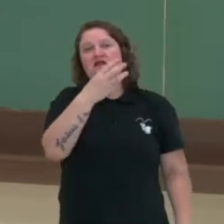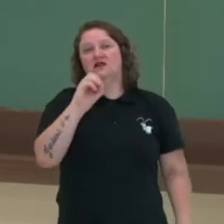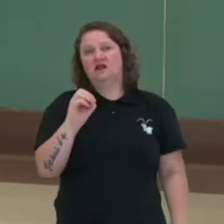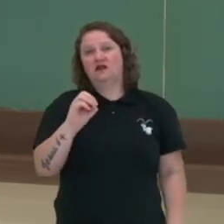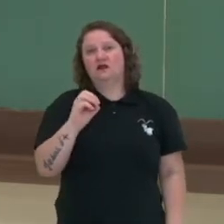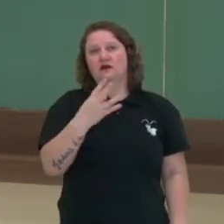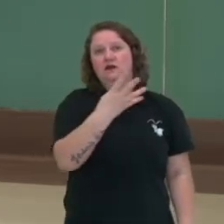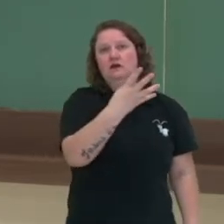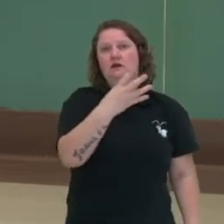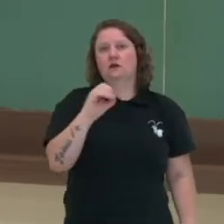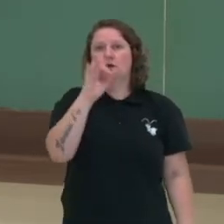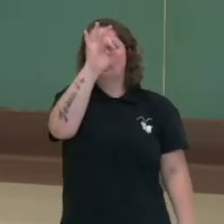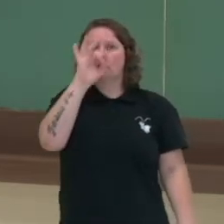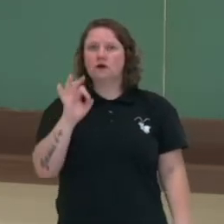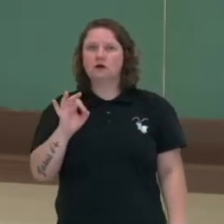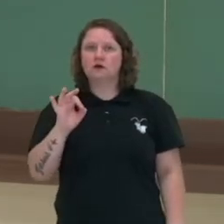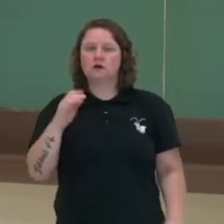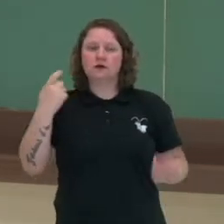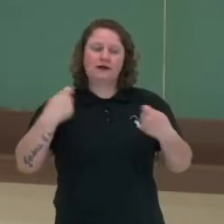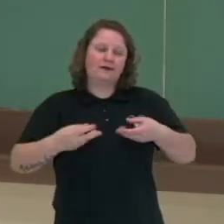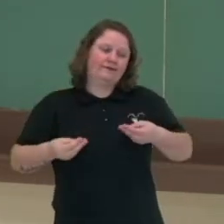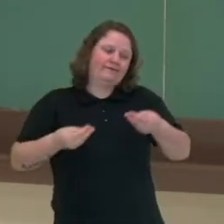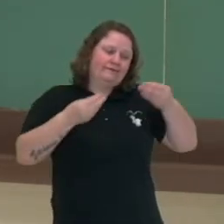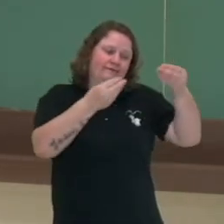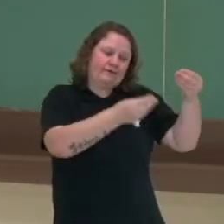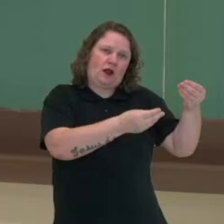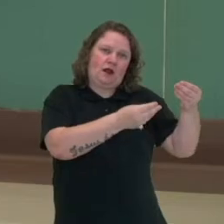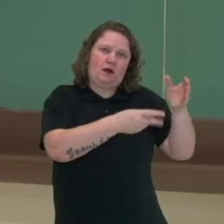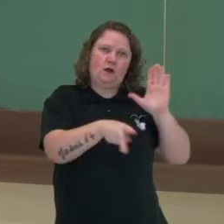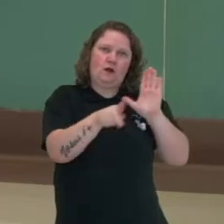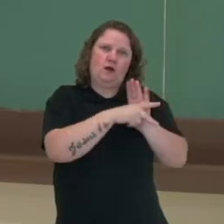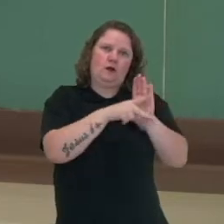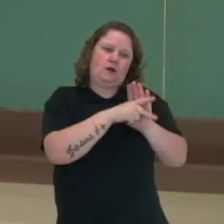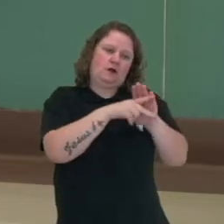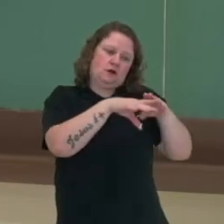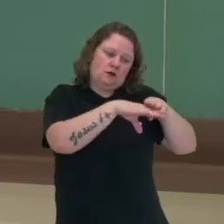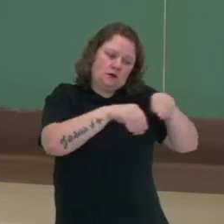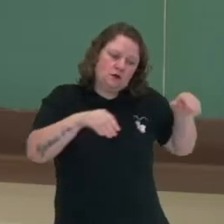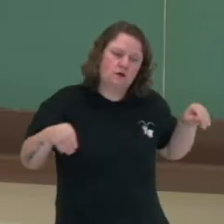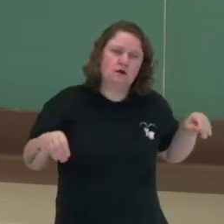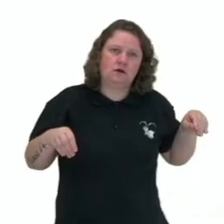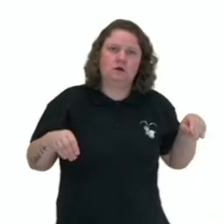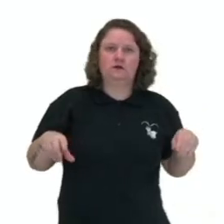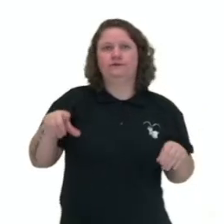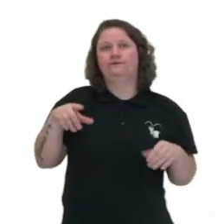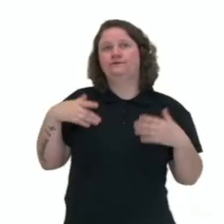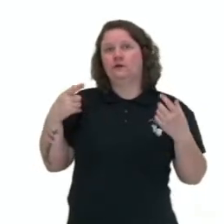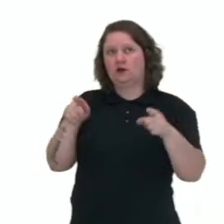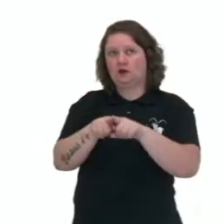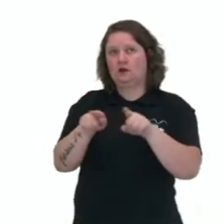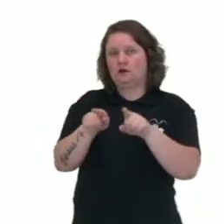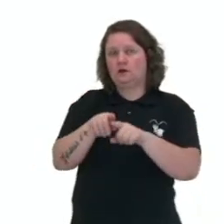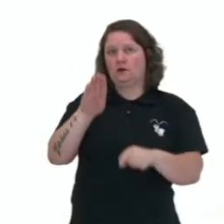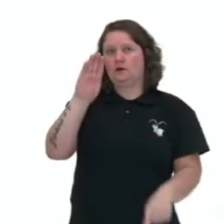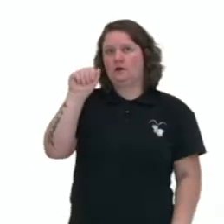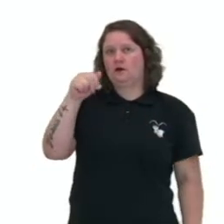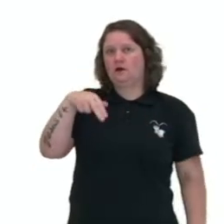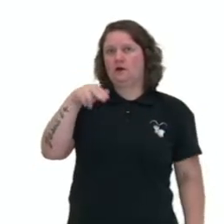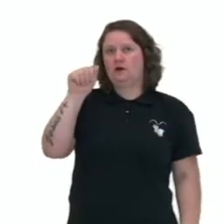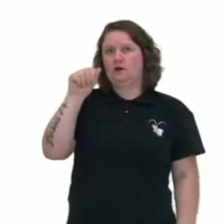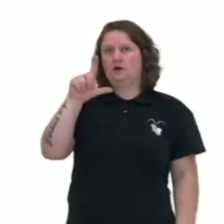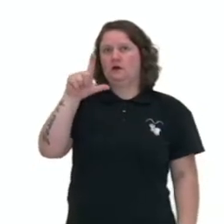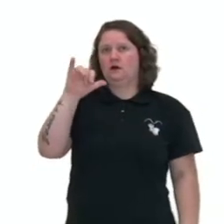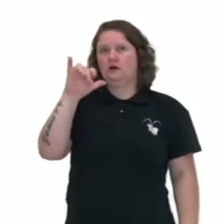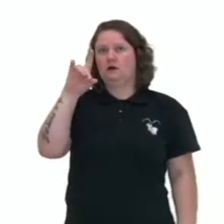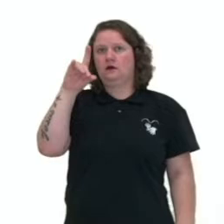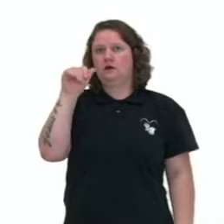do senhor feudal, do dono das terras. Aí tinha a banalidade, pagamento pelos produtos que os